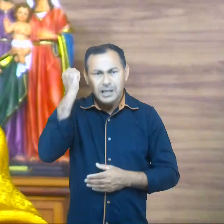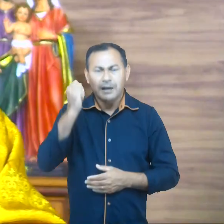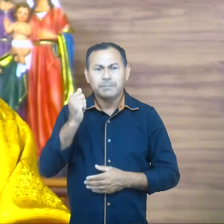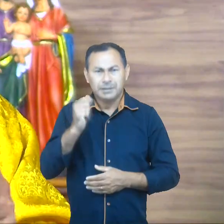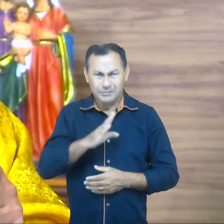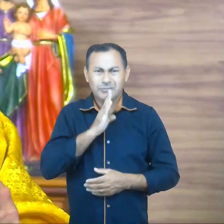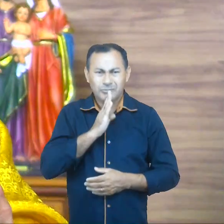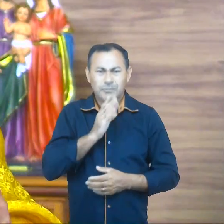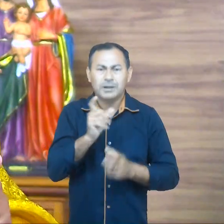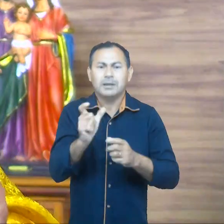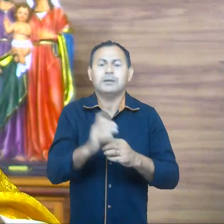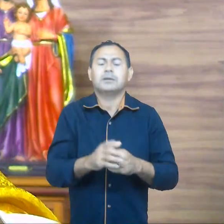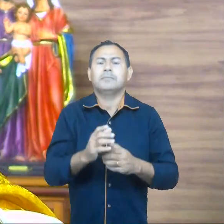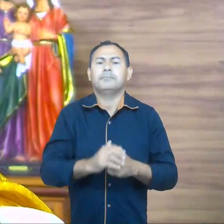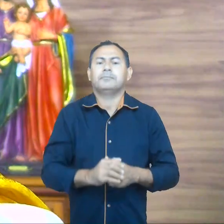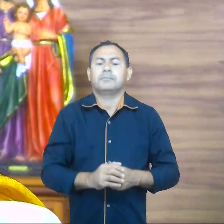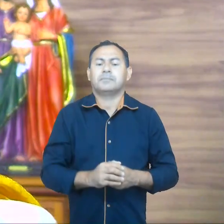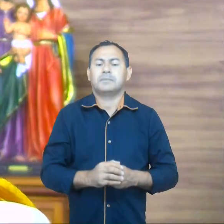chama